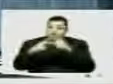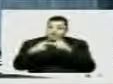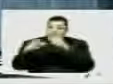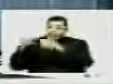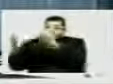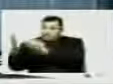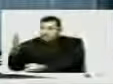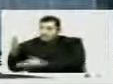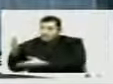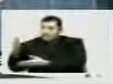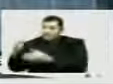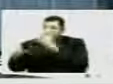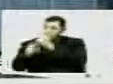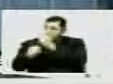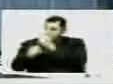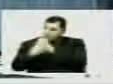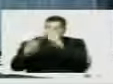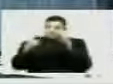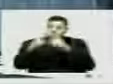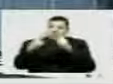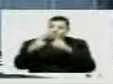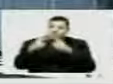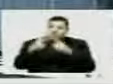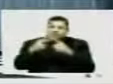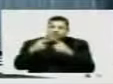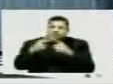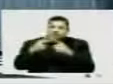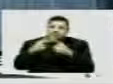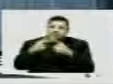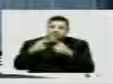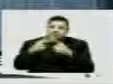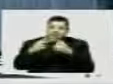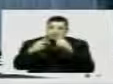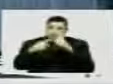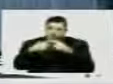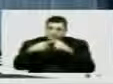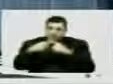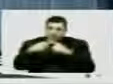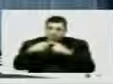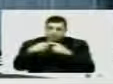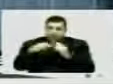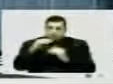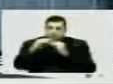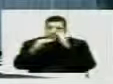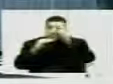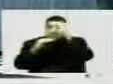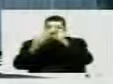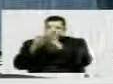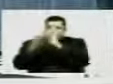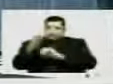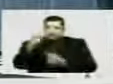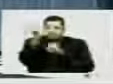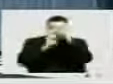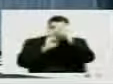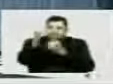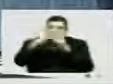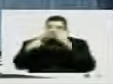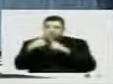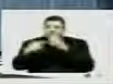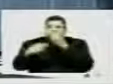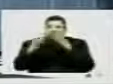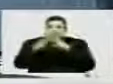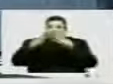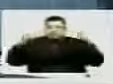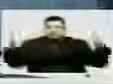a queda drástica do orçamento. E, por outro lado, a decrescente atividade industrial e,